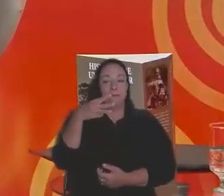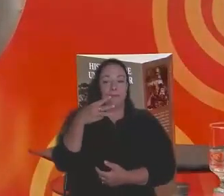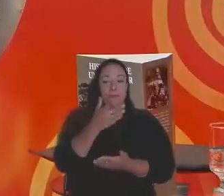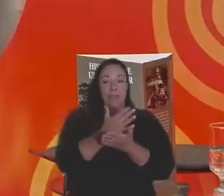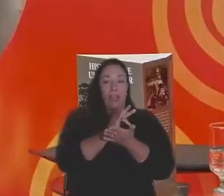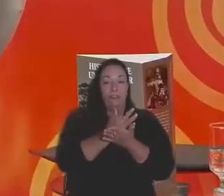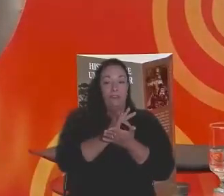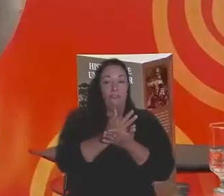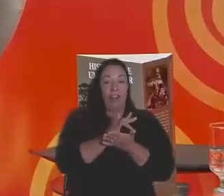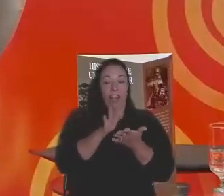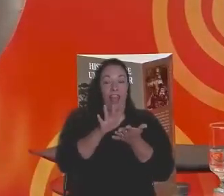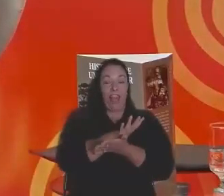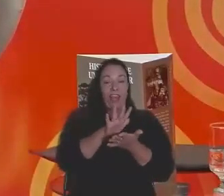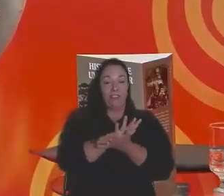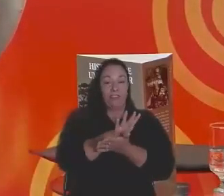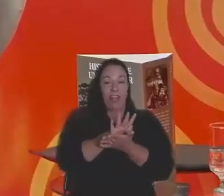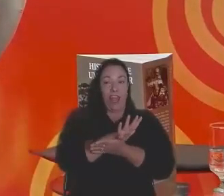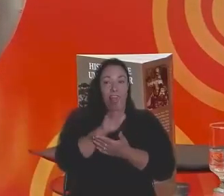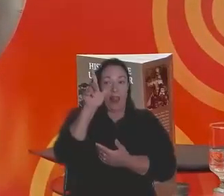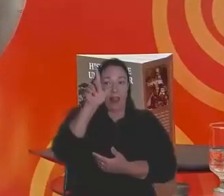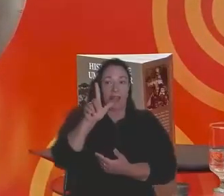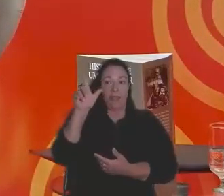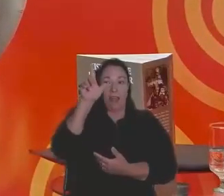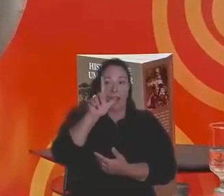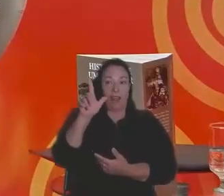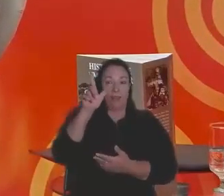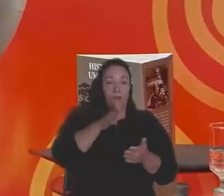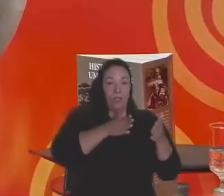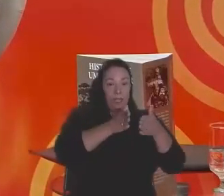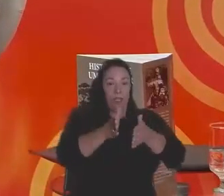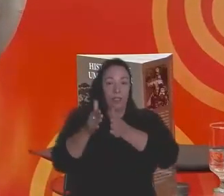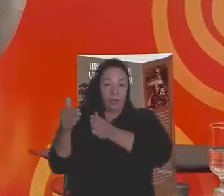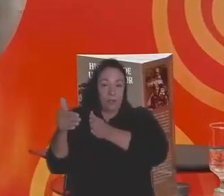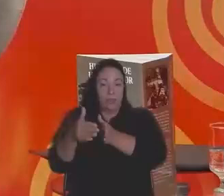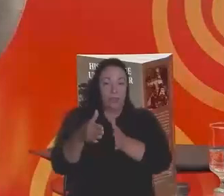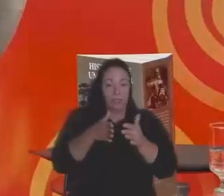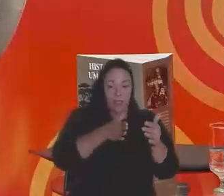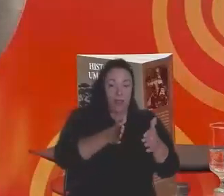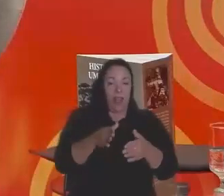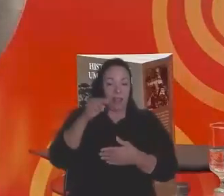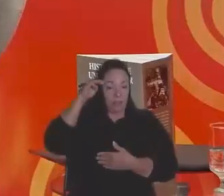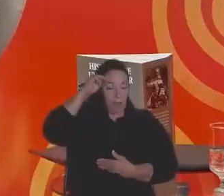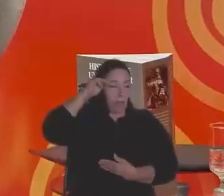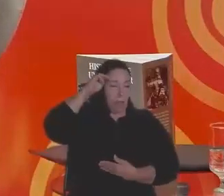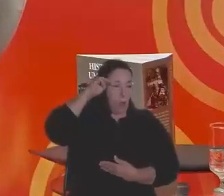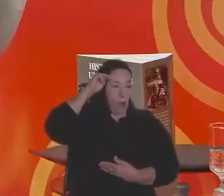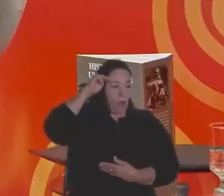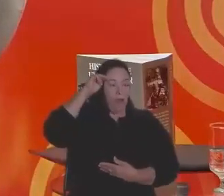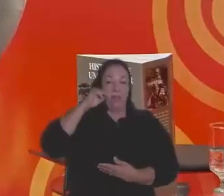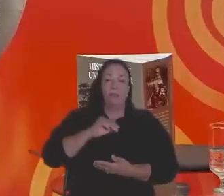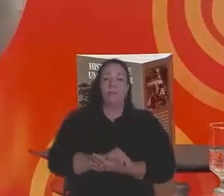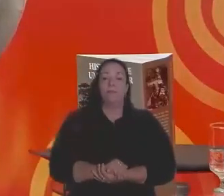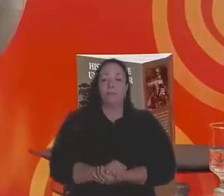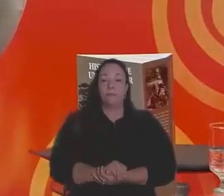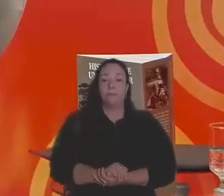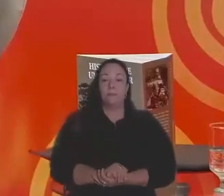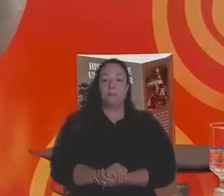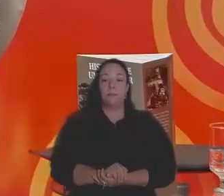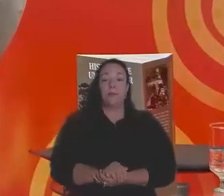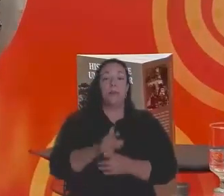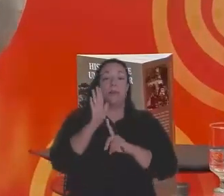marcas patrocinadoras do evento. E no canto direito foi posicionado na parede uma televisão que passa ao vivo a roda de conversa em